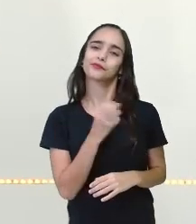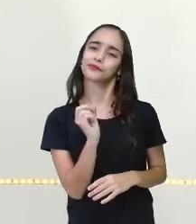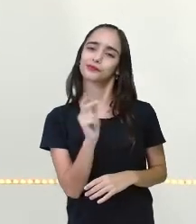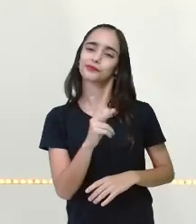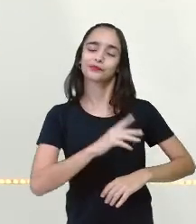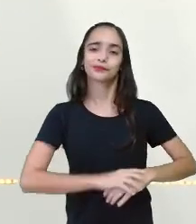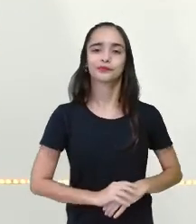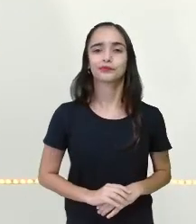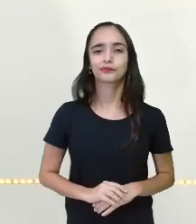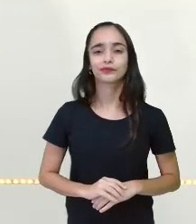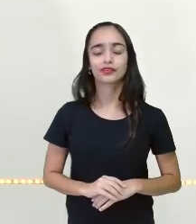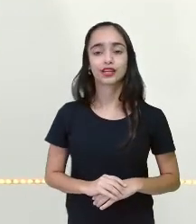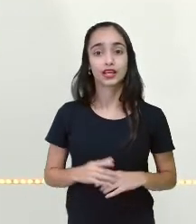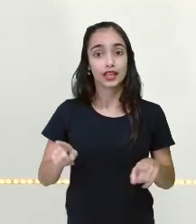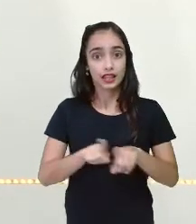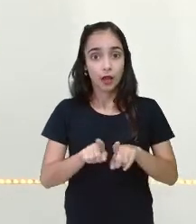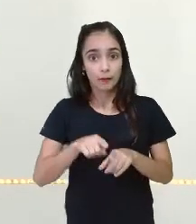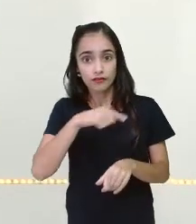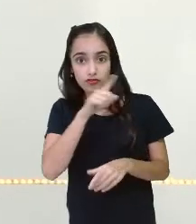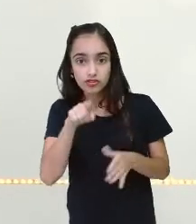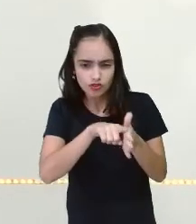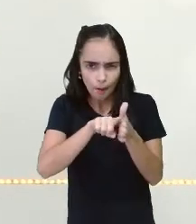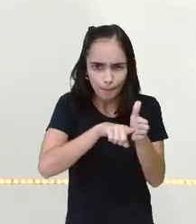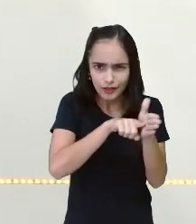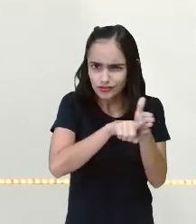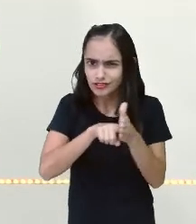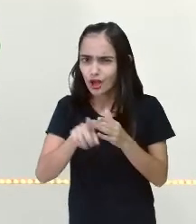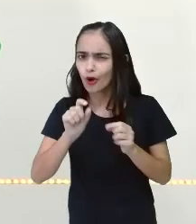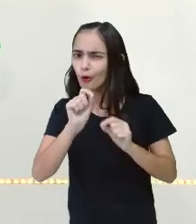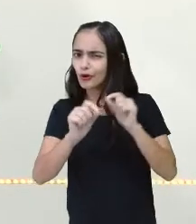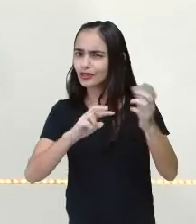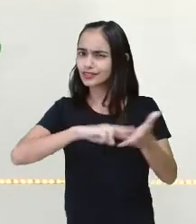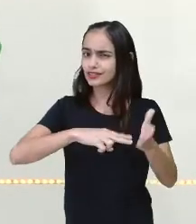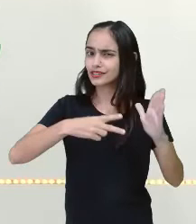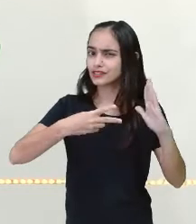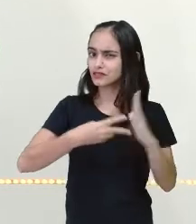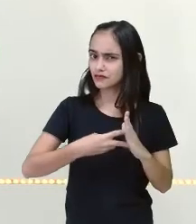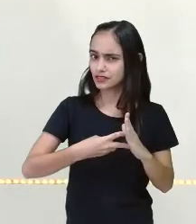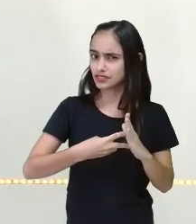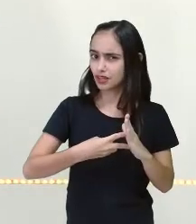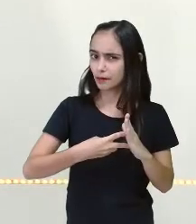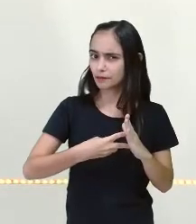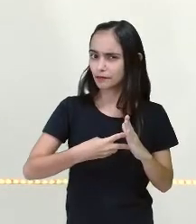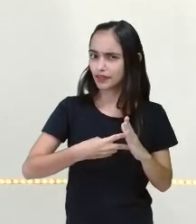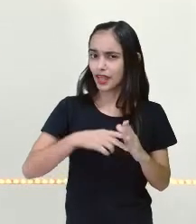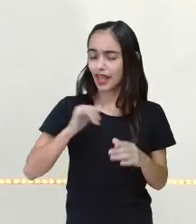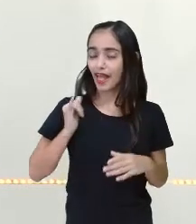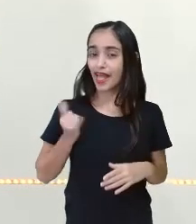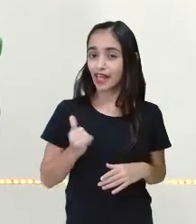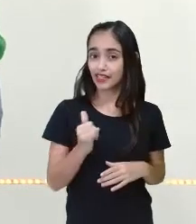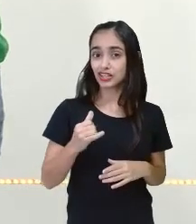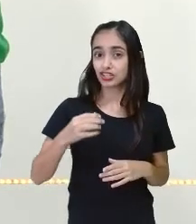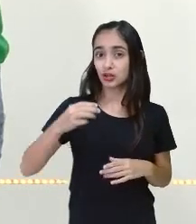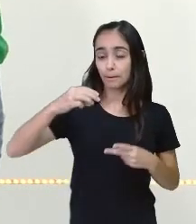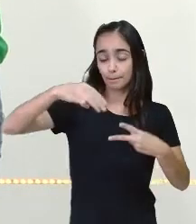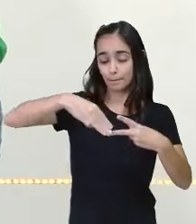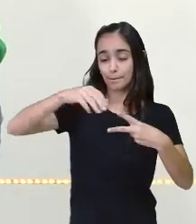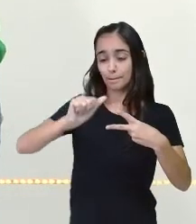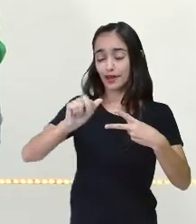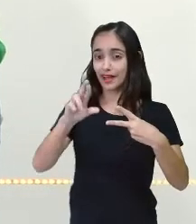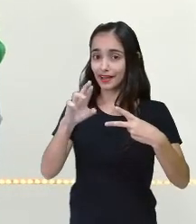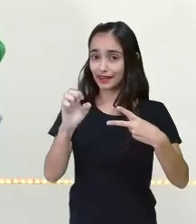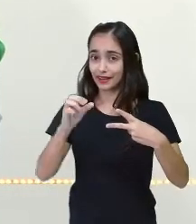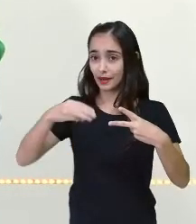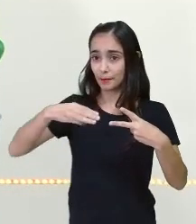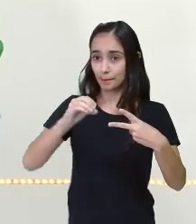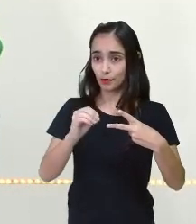E vocês vão pesquisar o que significa energia maremotriz e ondomotriz.